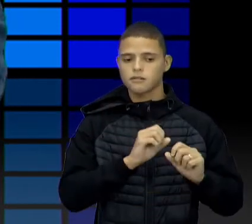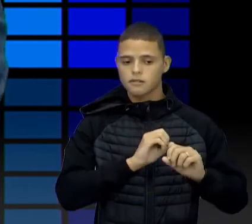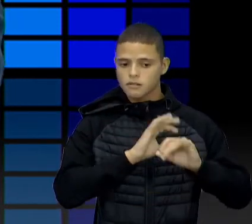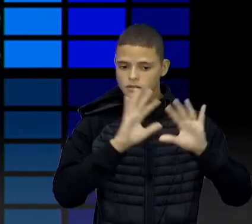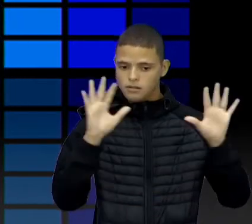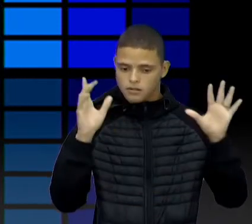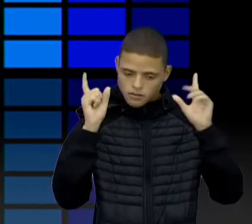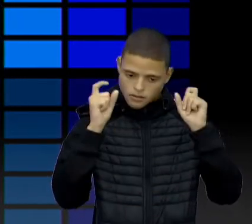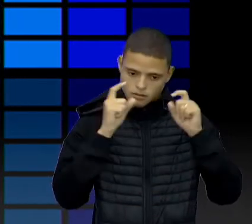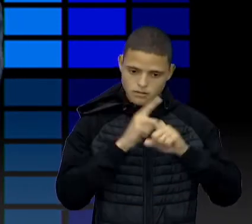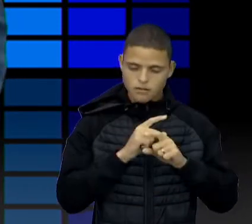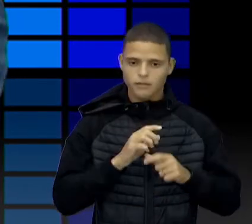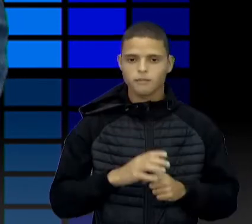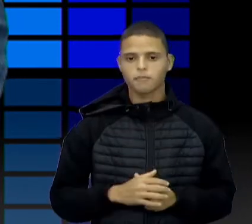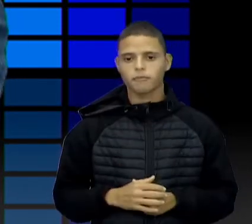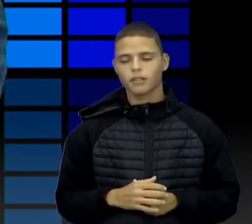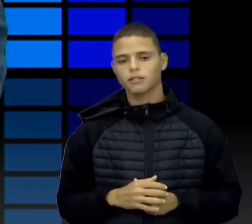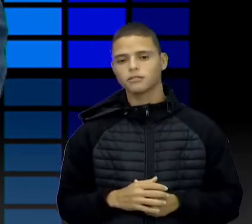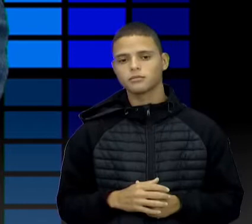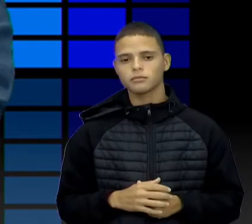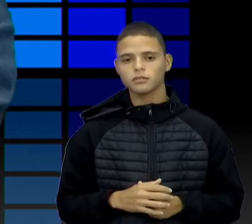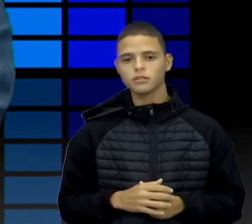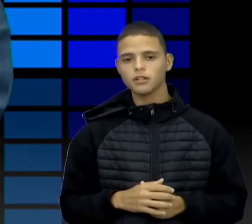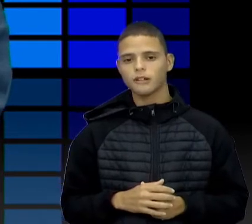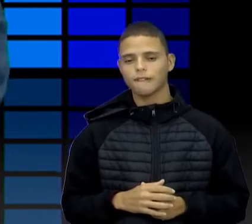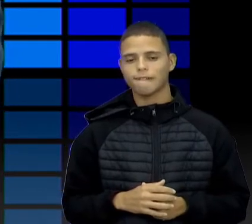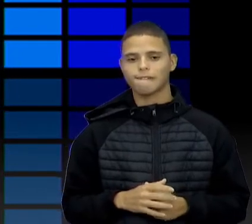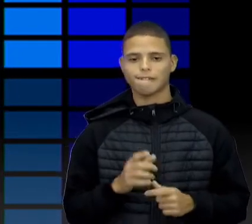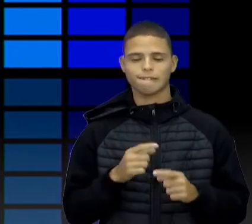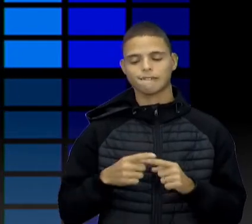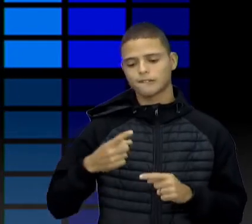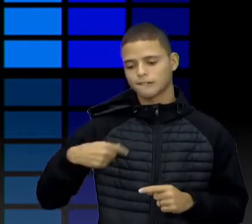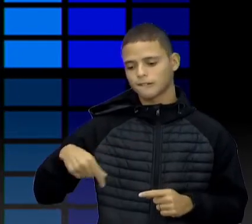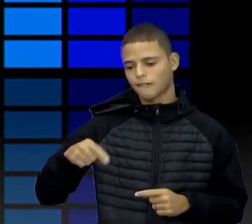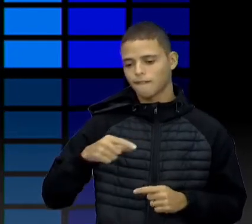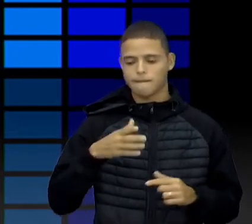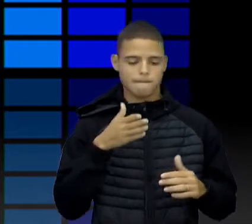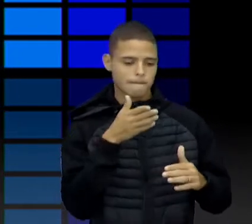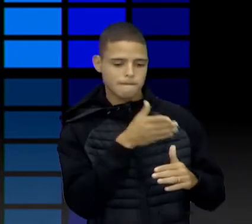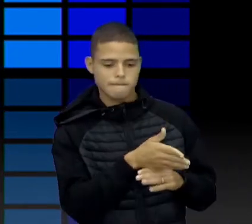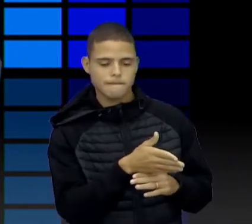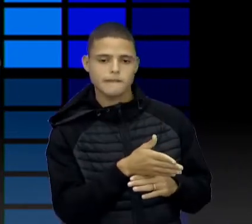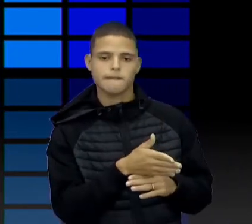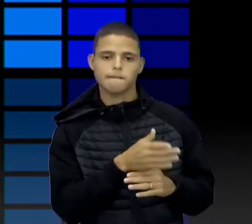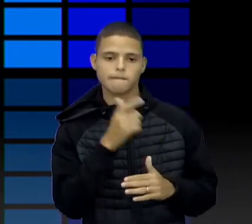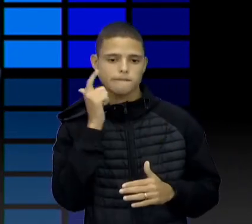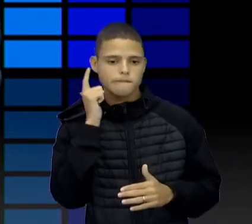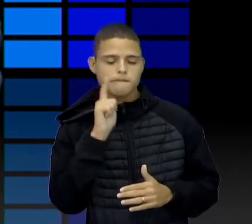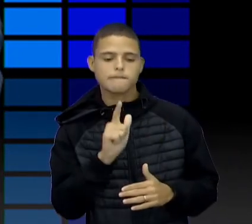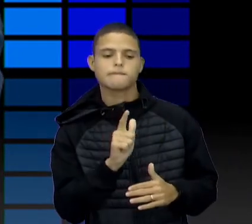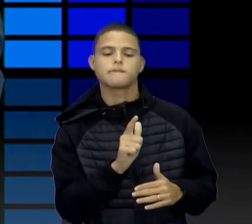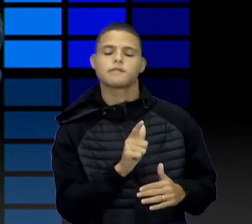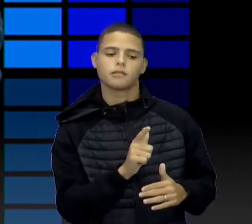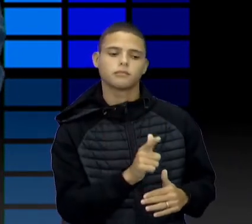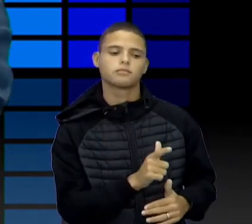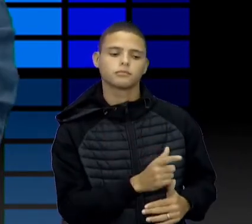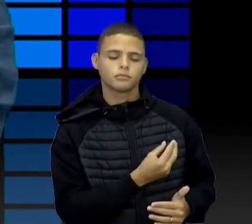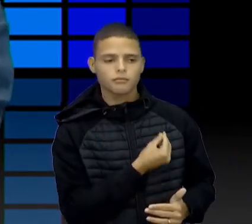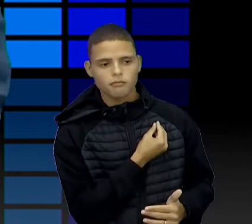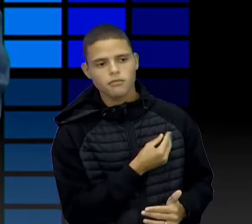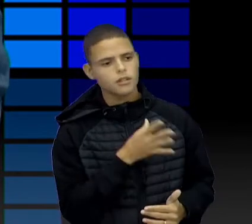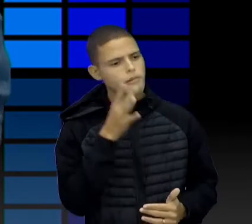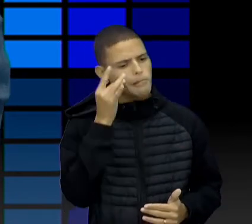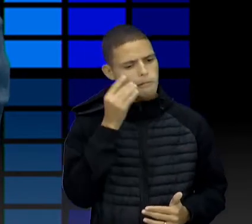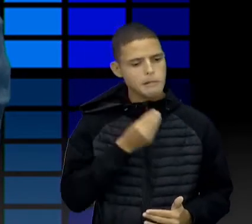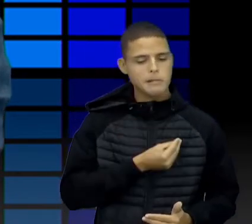essa dificuldade criada por esse pequeno grupo porque nós estamos acessando, nós estamos ocupando esses espaços.